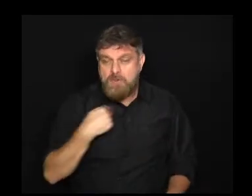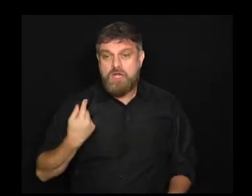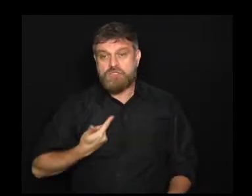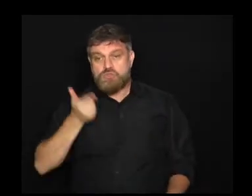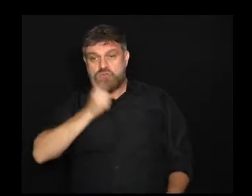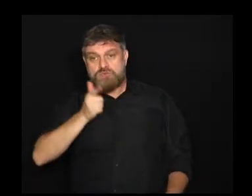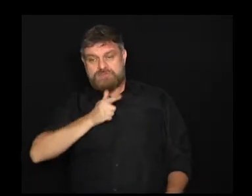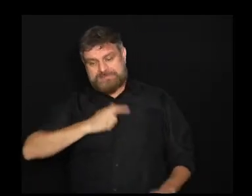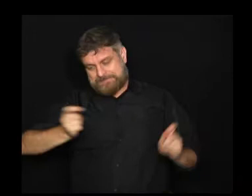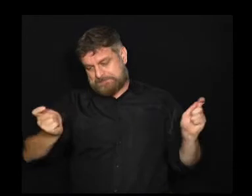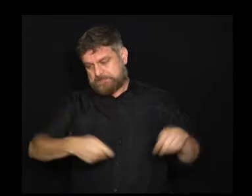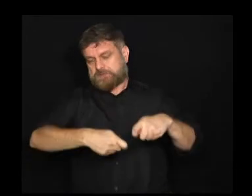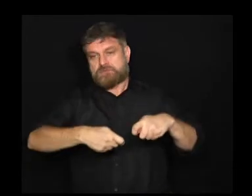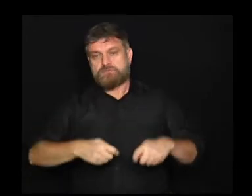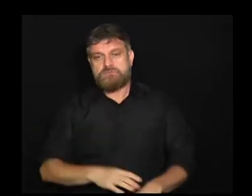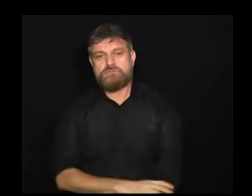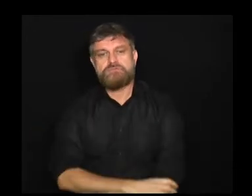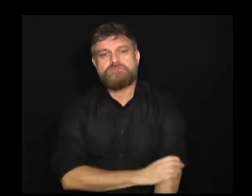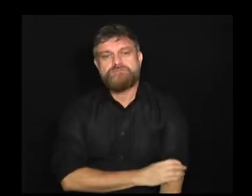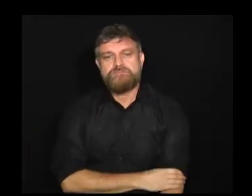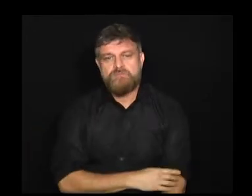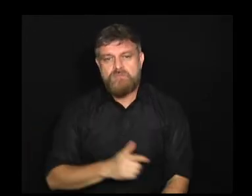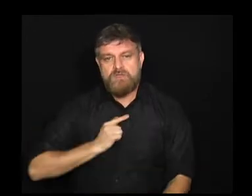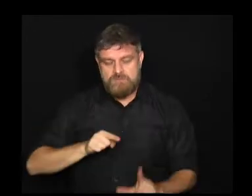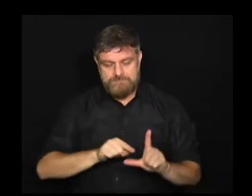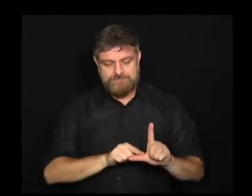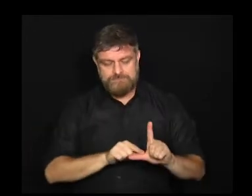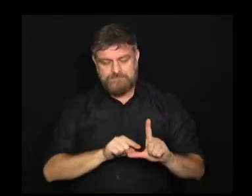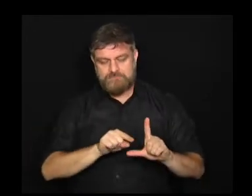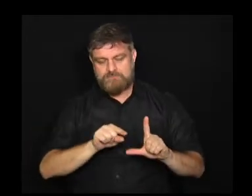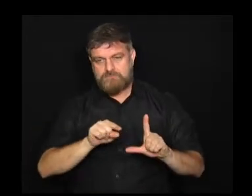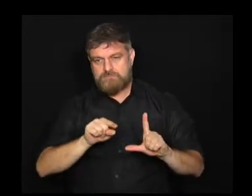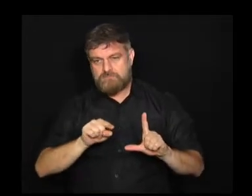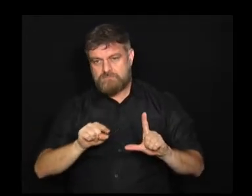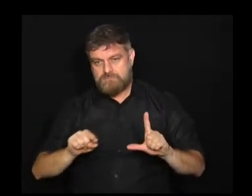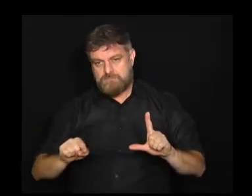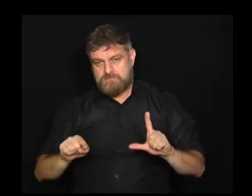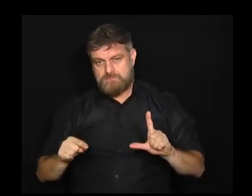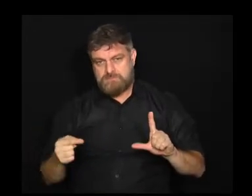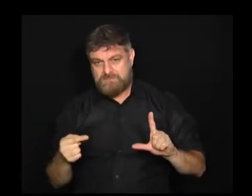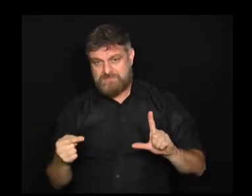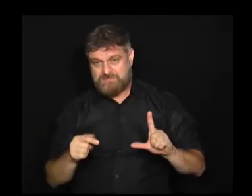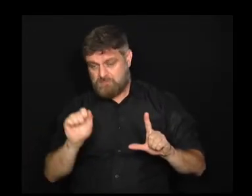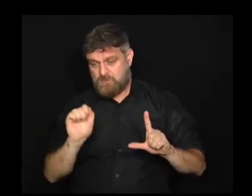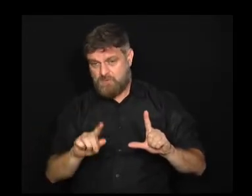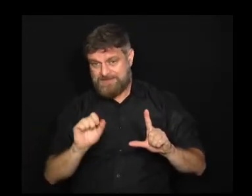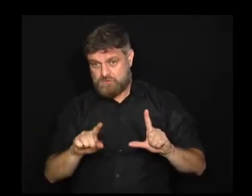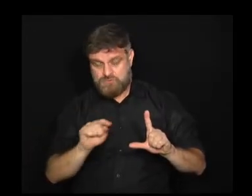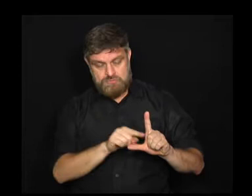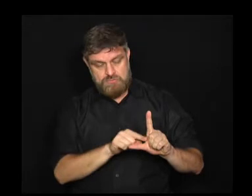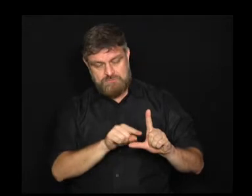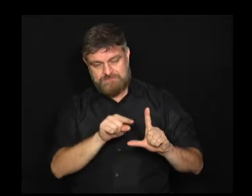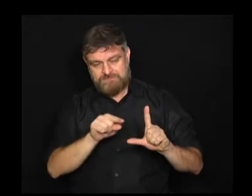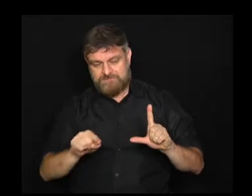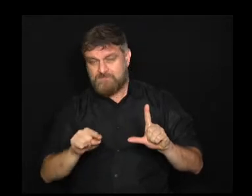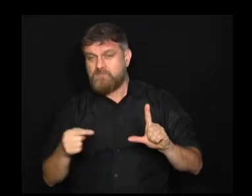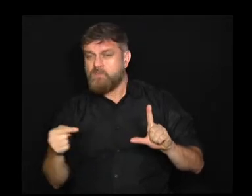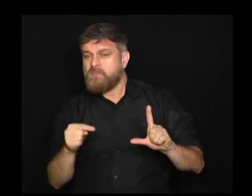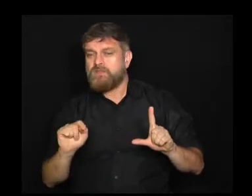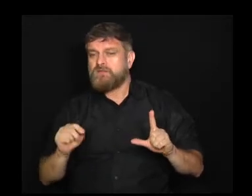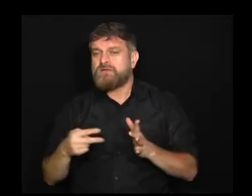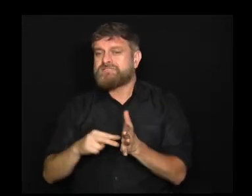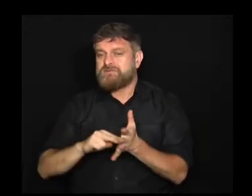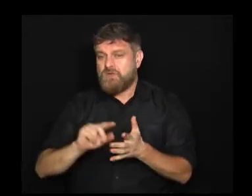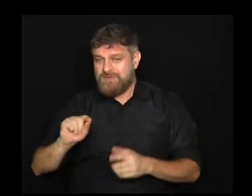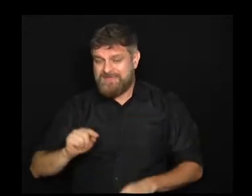quais que são esses ganhos? Você tem uma curva mais baixa. Só de ter uma curva mais baixa, o que acontece? No período